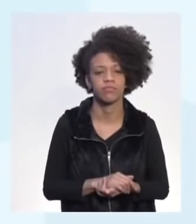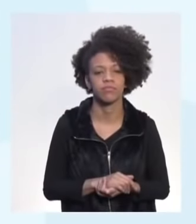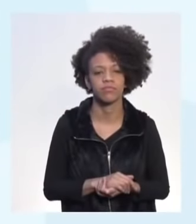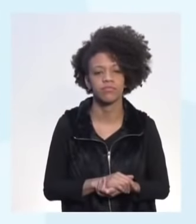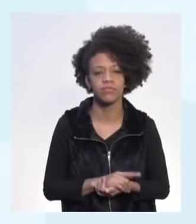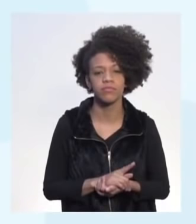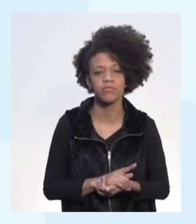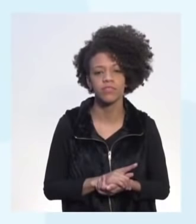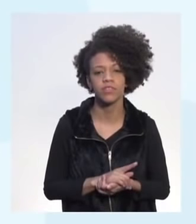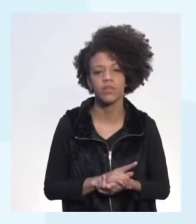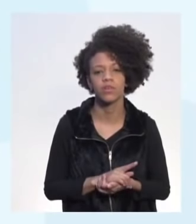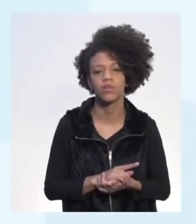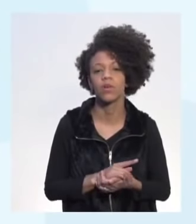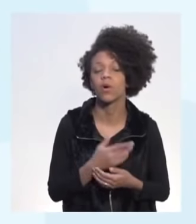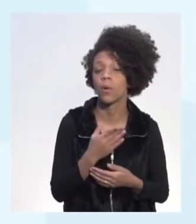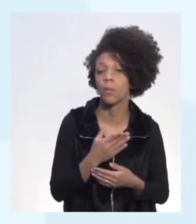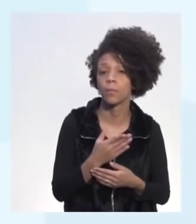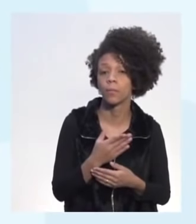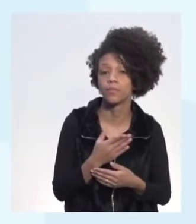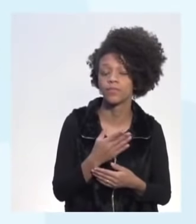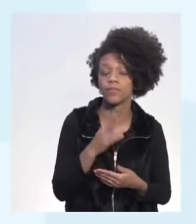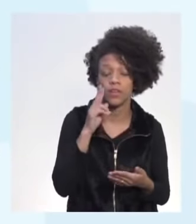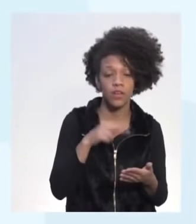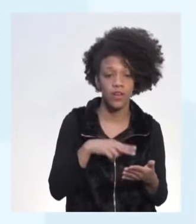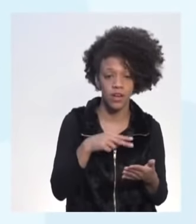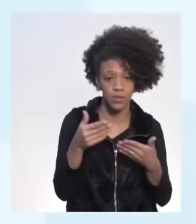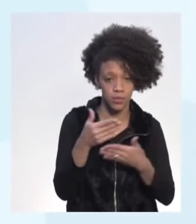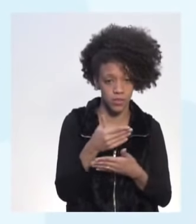Dé, eu leio um parágrafo, não. Eu leio um slide,